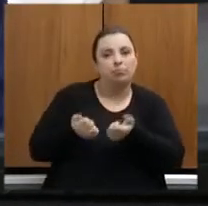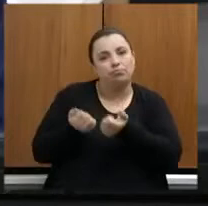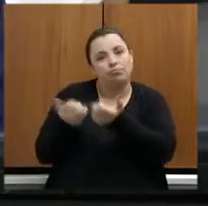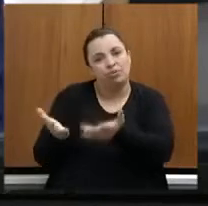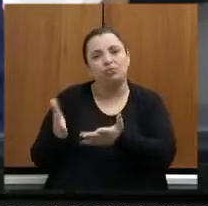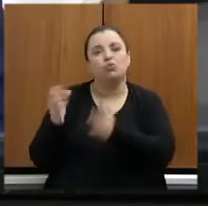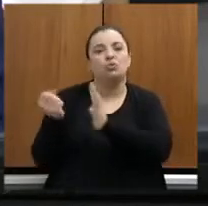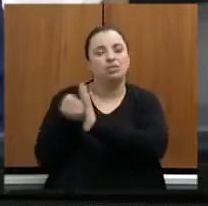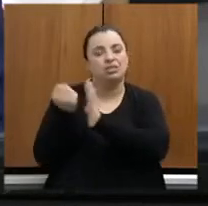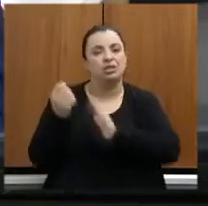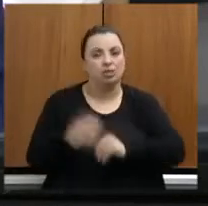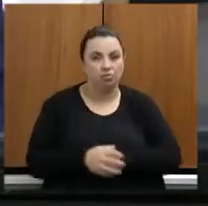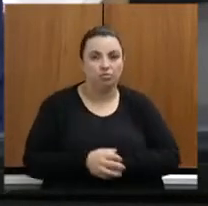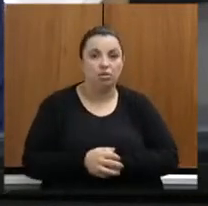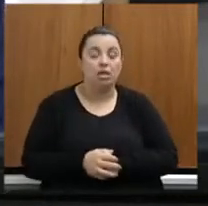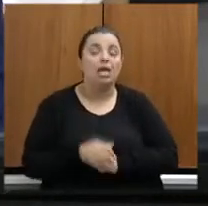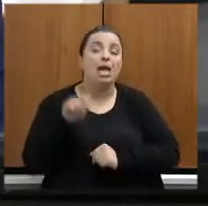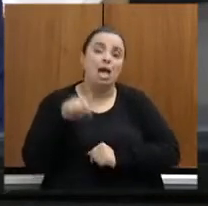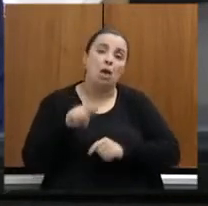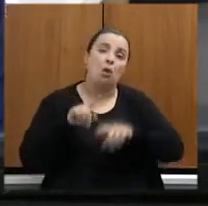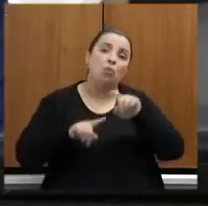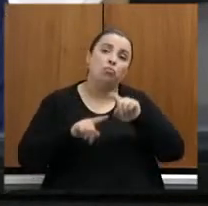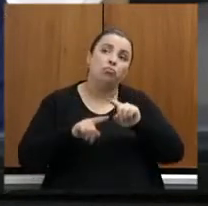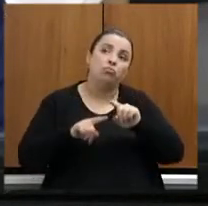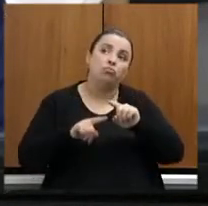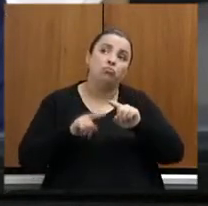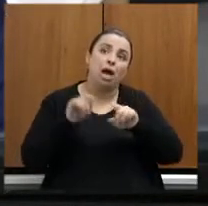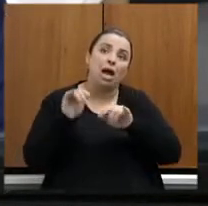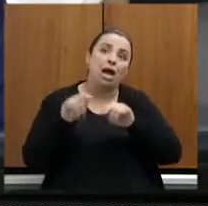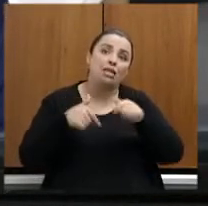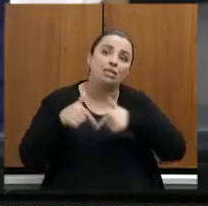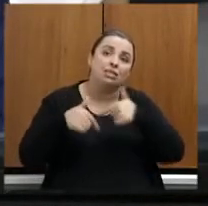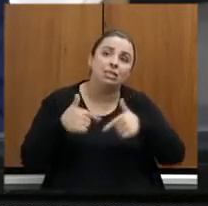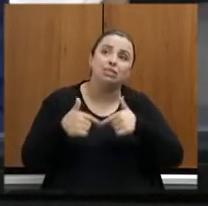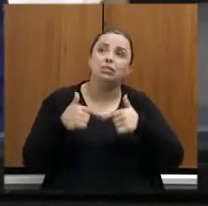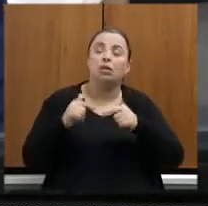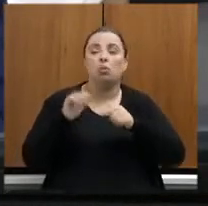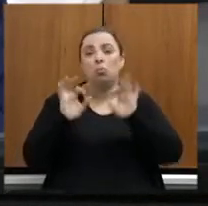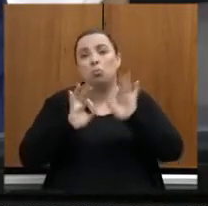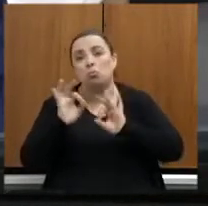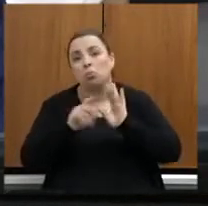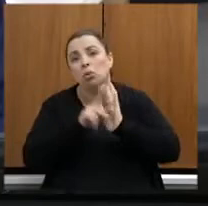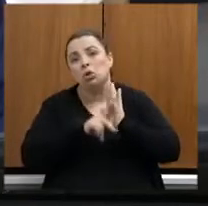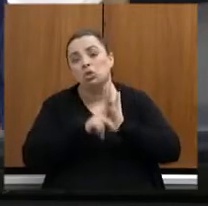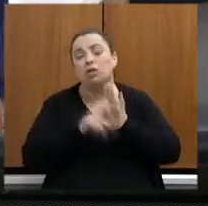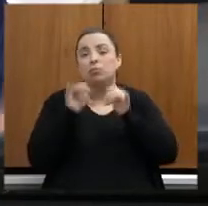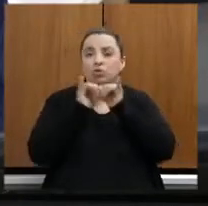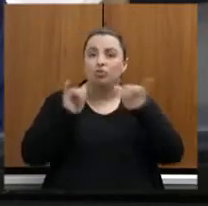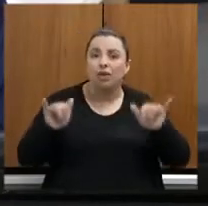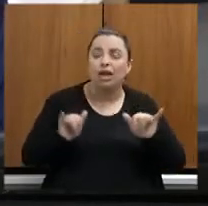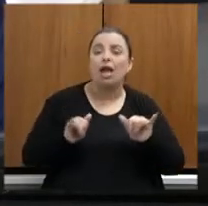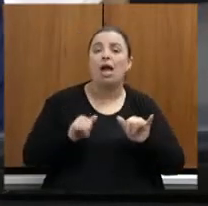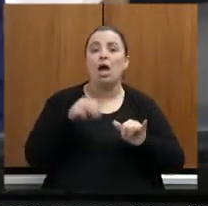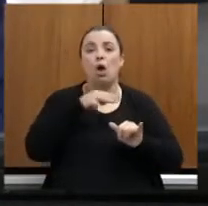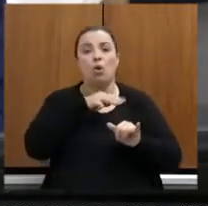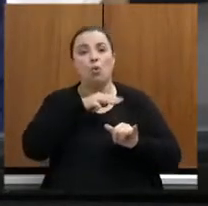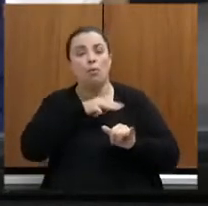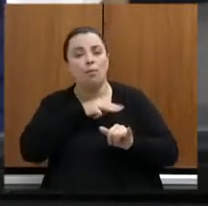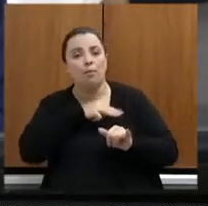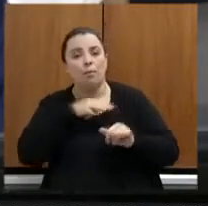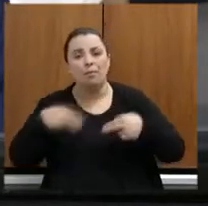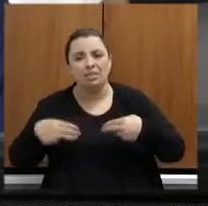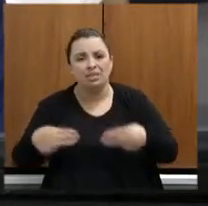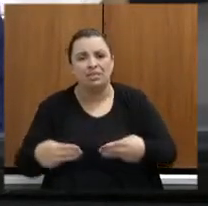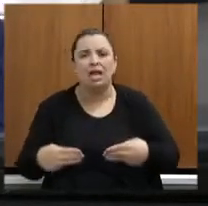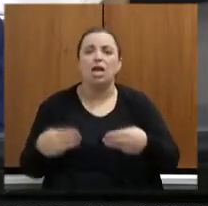divulgar para a gente poder amadurecer para gente trazer o ministério para discussão e o estado aqui através da secretaria com